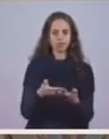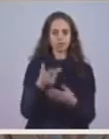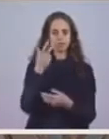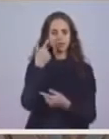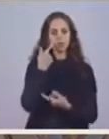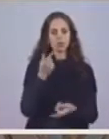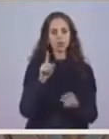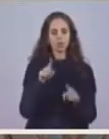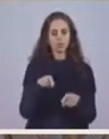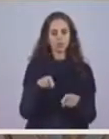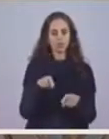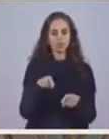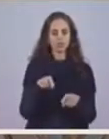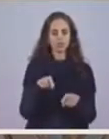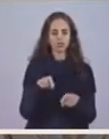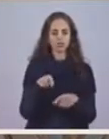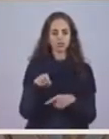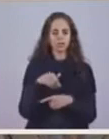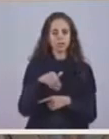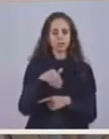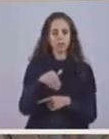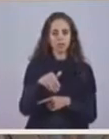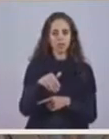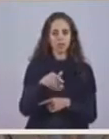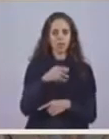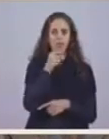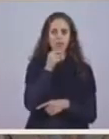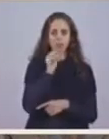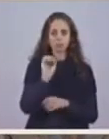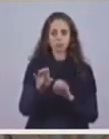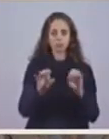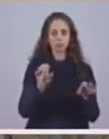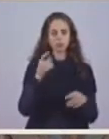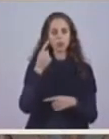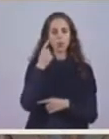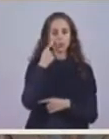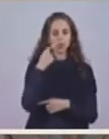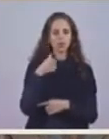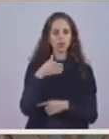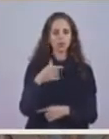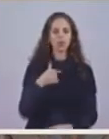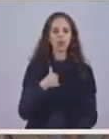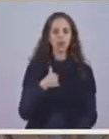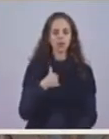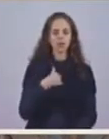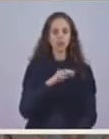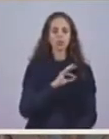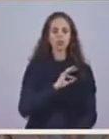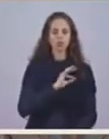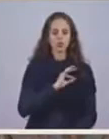revivereis, hei de fixar-vos na vossa terra e reconhecereis que eu, o